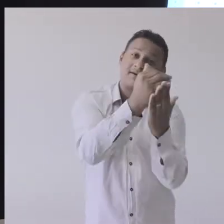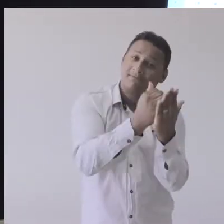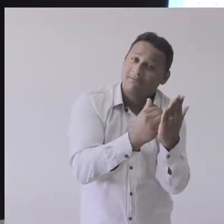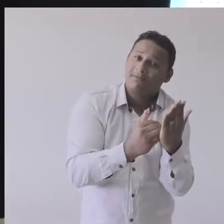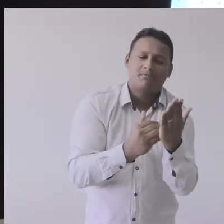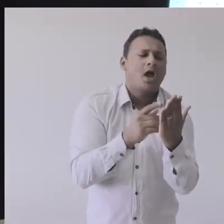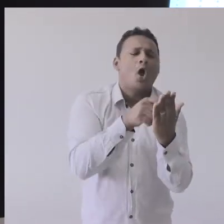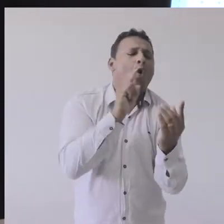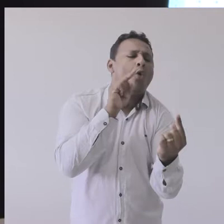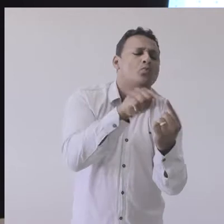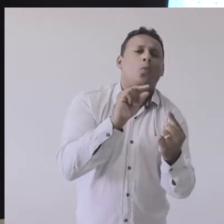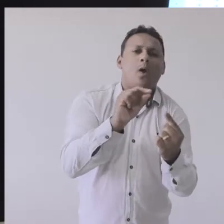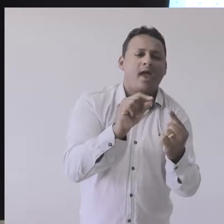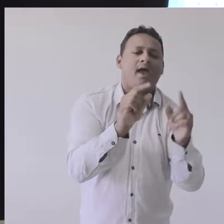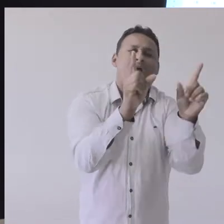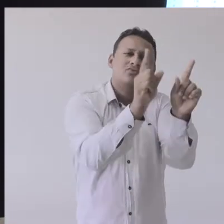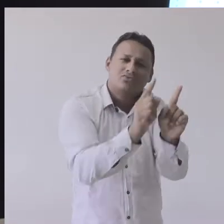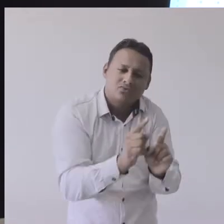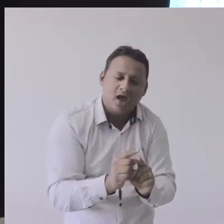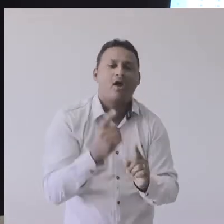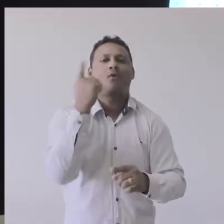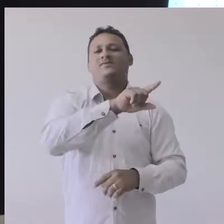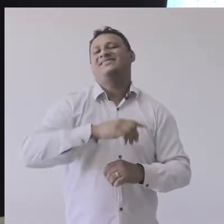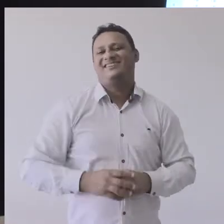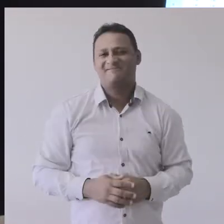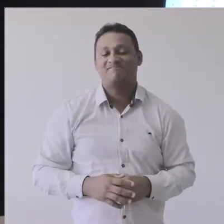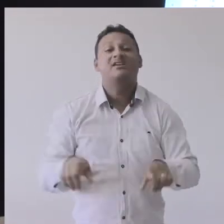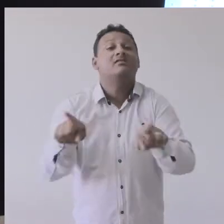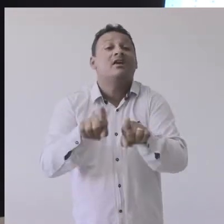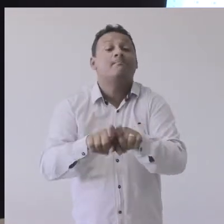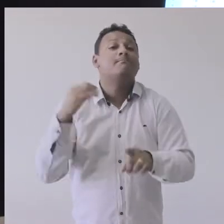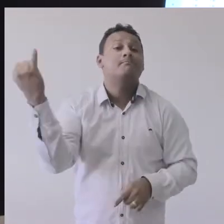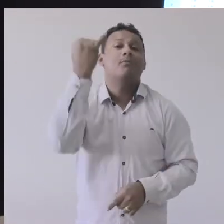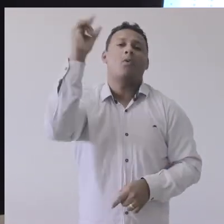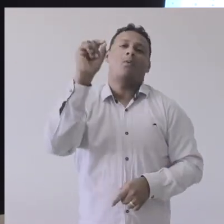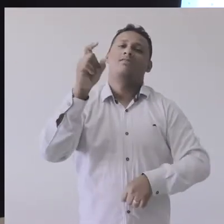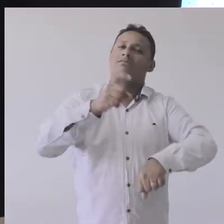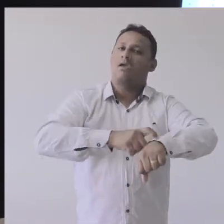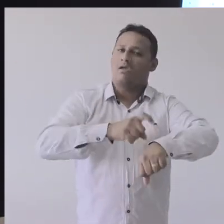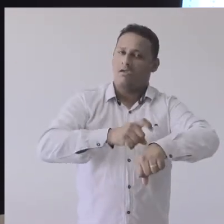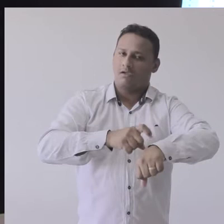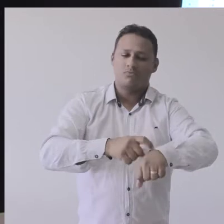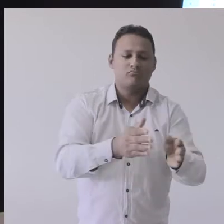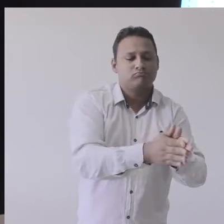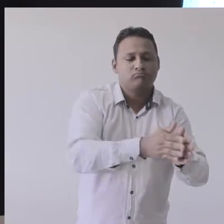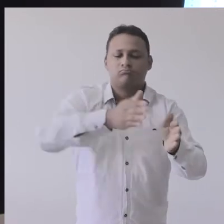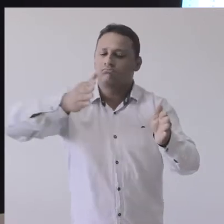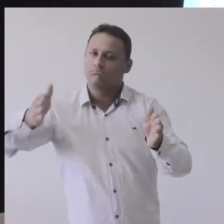pequenos objetivos. E uma das coisas mais importantes também é dar prazo para a realização dos objetivos, né? Então, sei lá, eu tenho